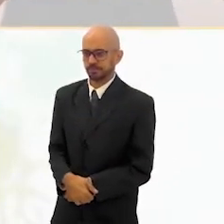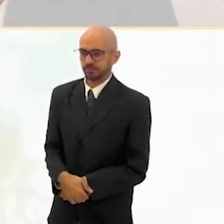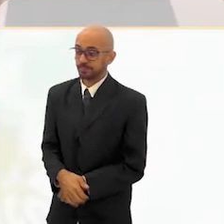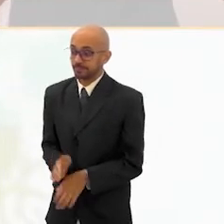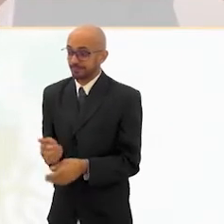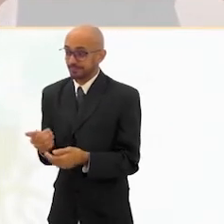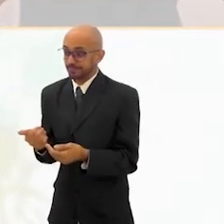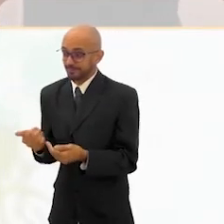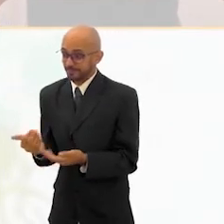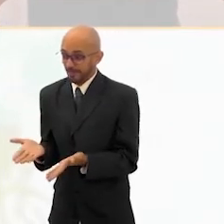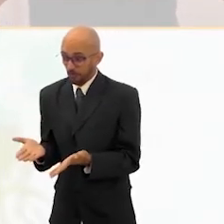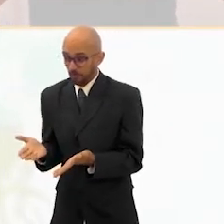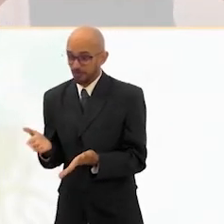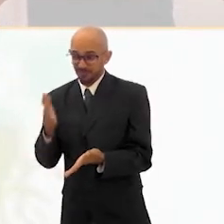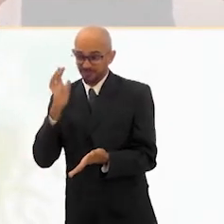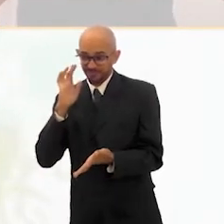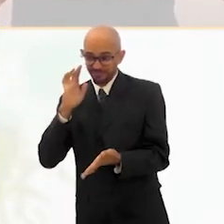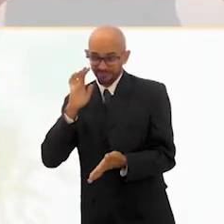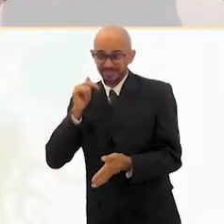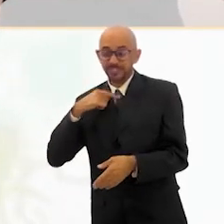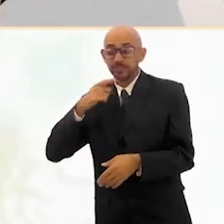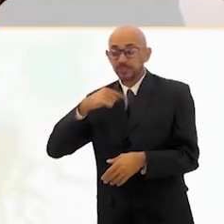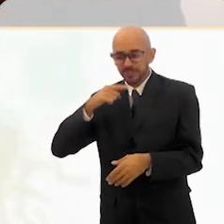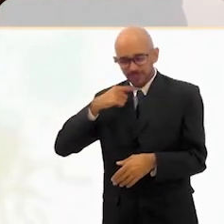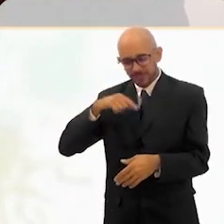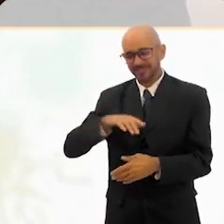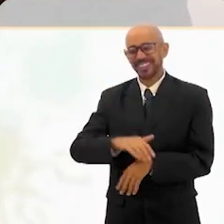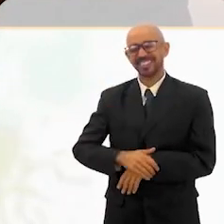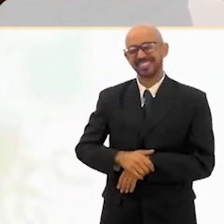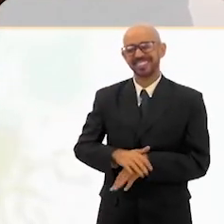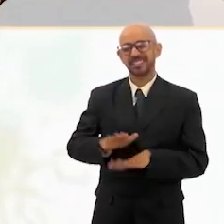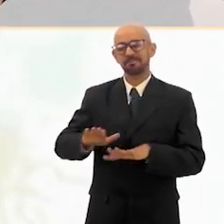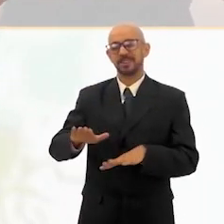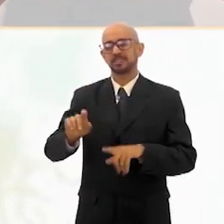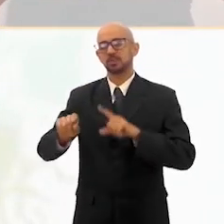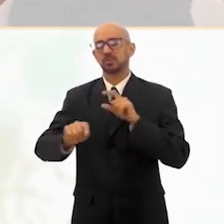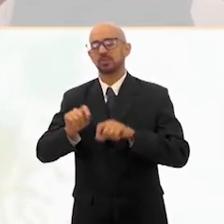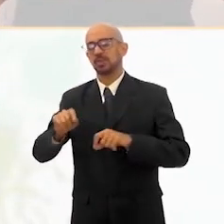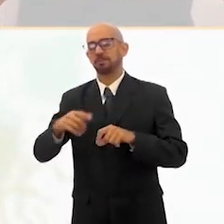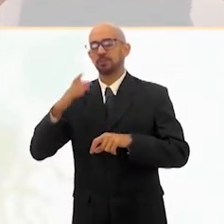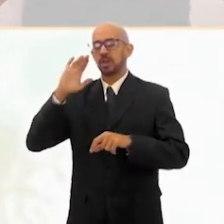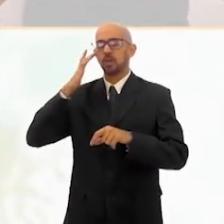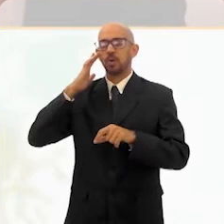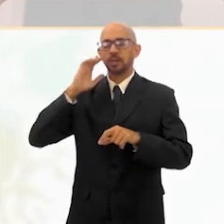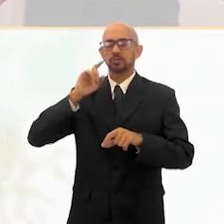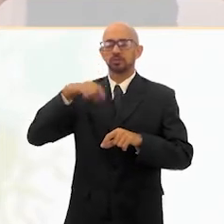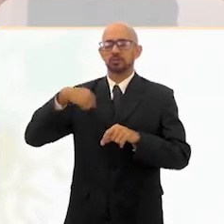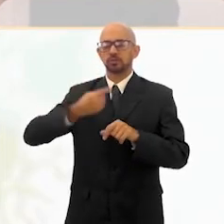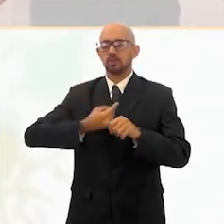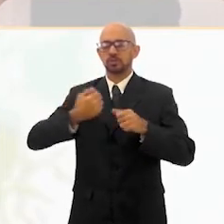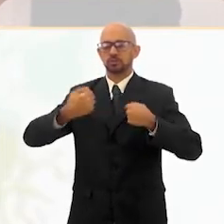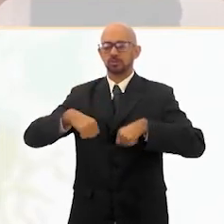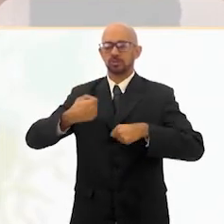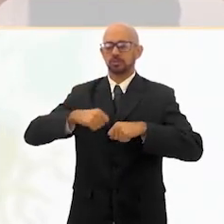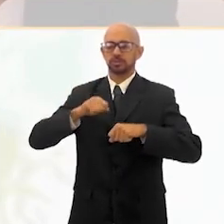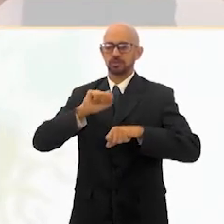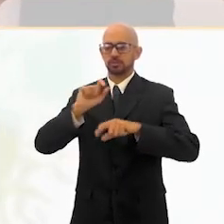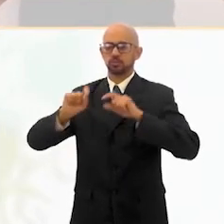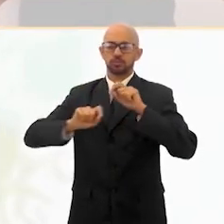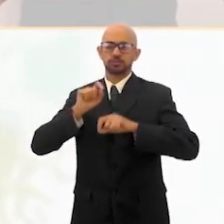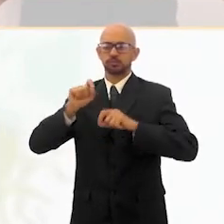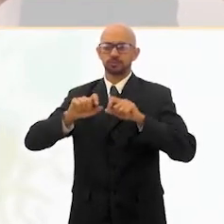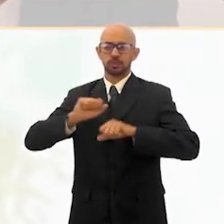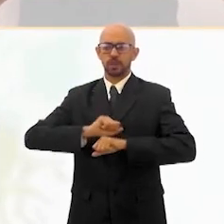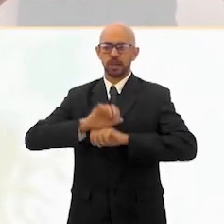lido? De alguma Bom, então, se forma. na verdade eu acho que a gente precisa